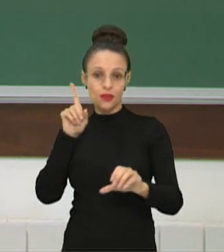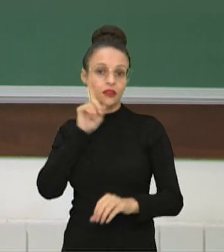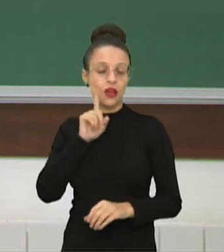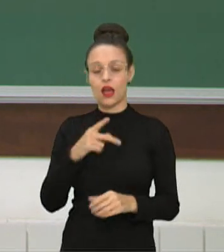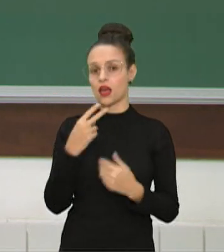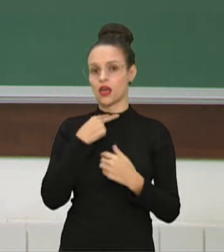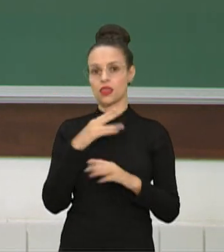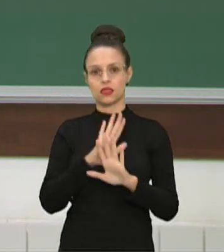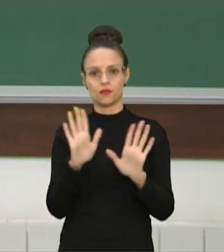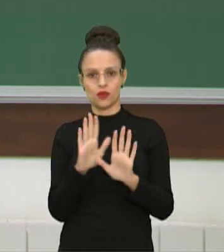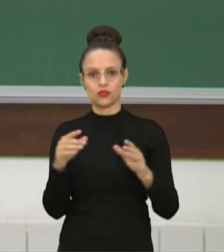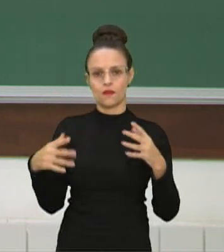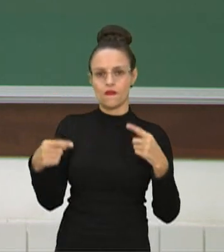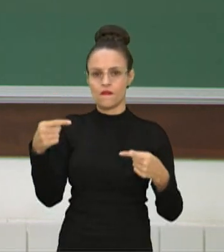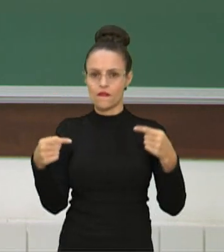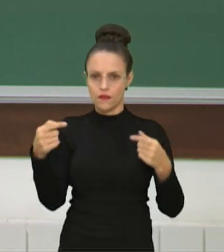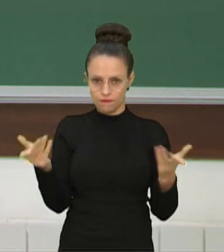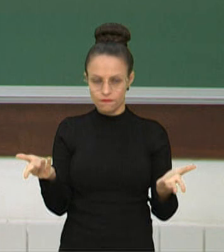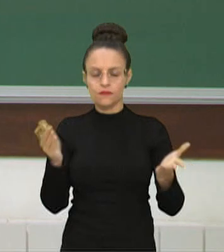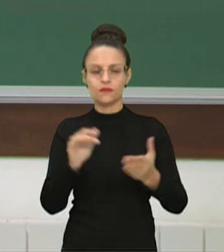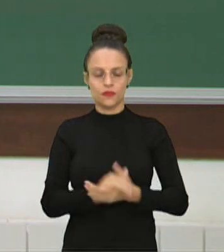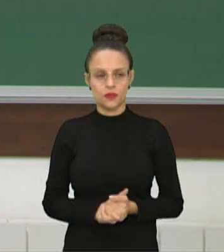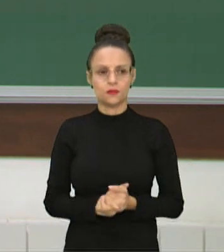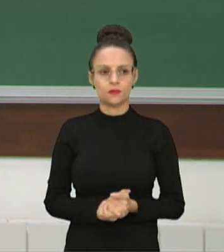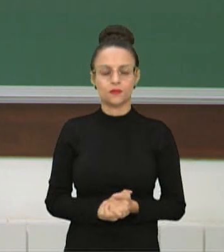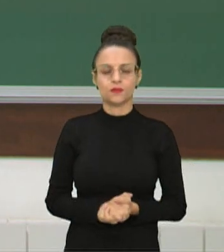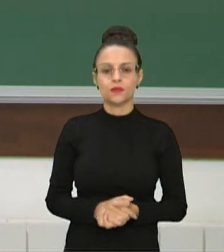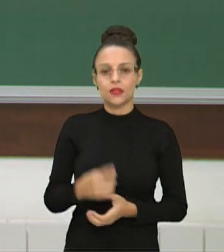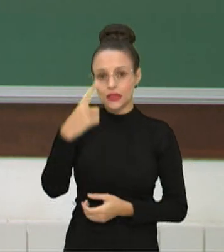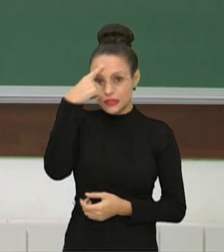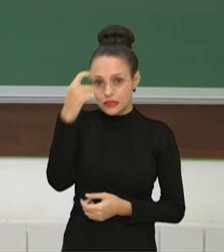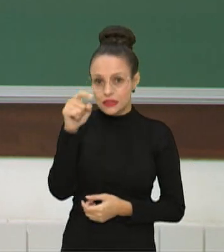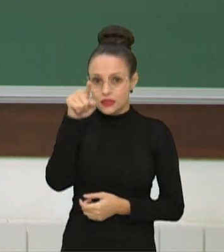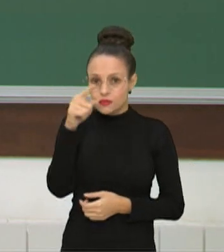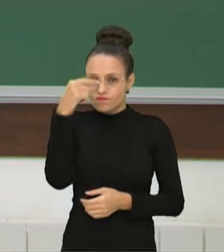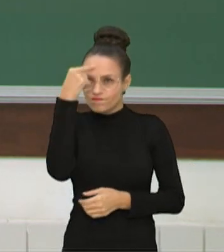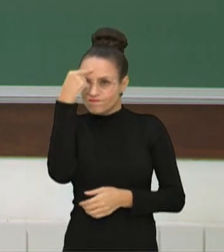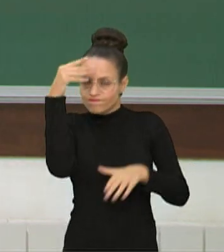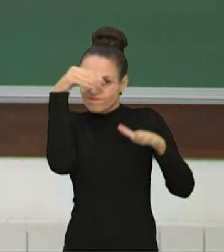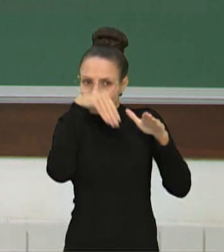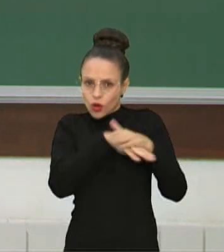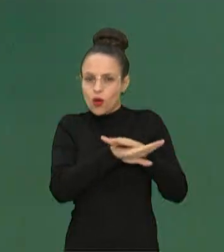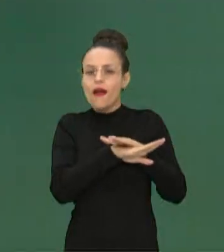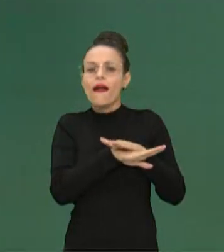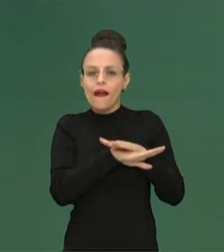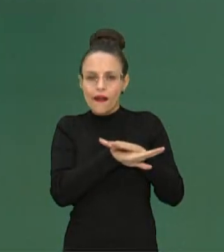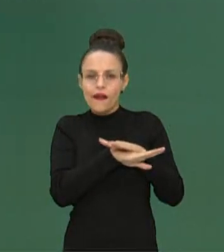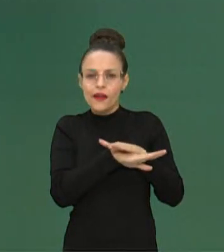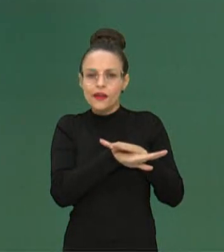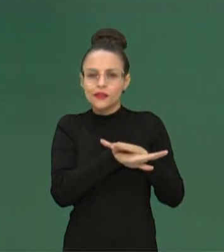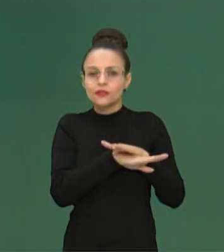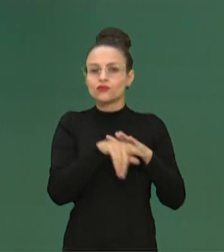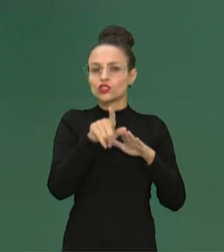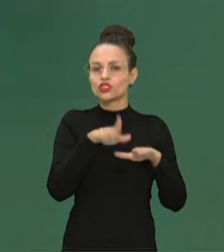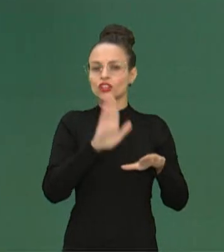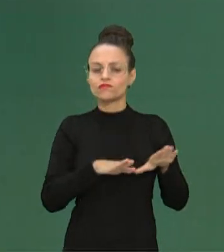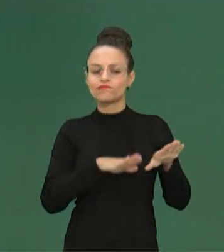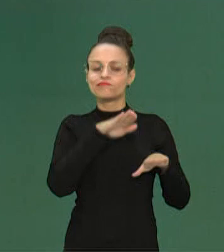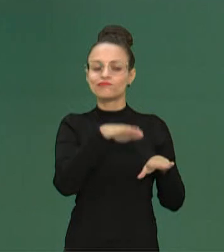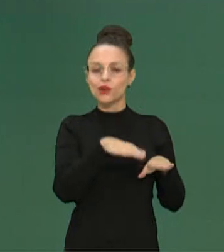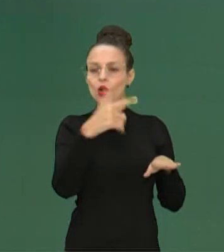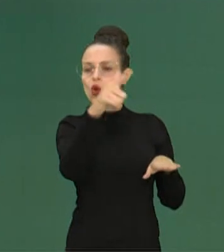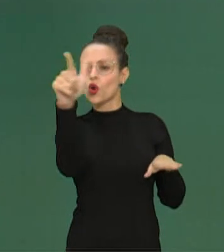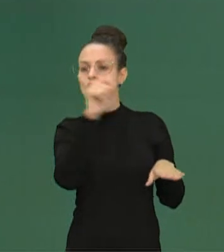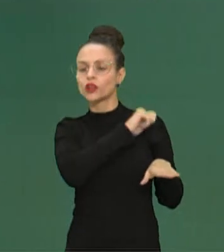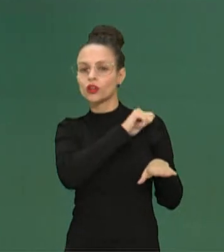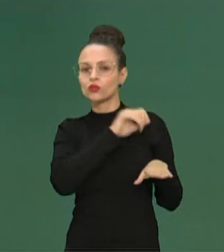pode. Então fica essa briga, certo? Esta ideia, se você guardar, você já está um passo à frente de qualquer outro aluno se